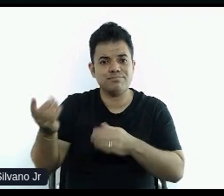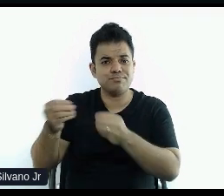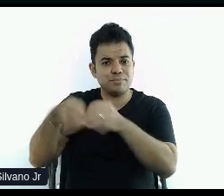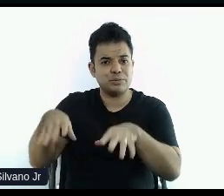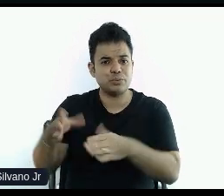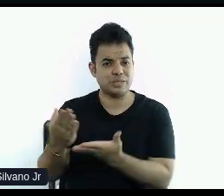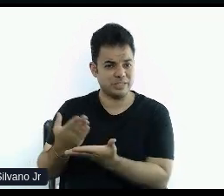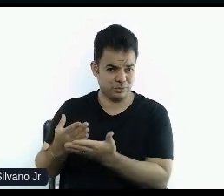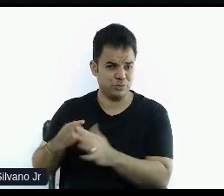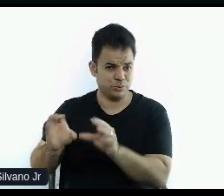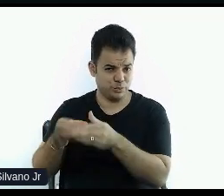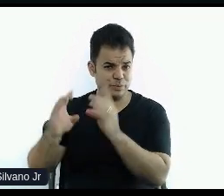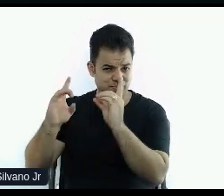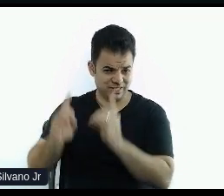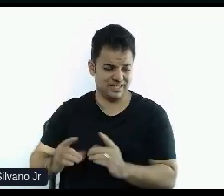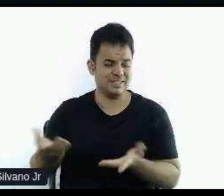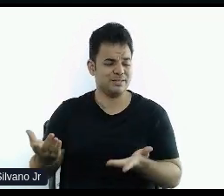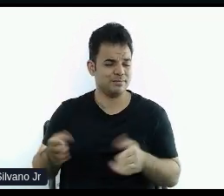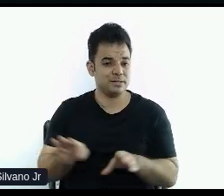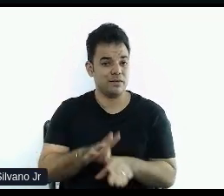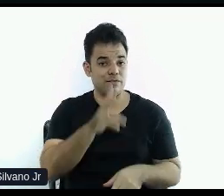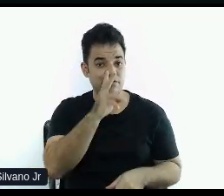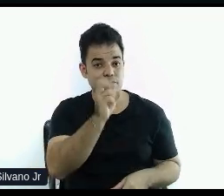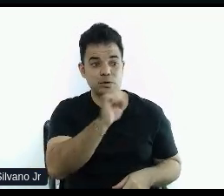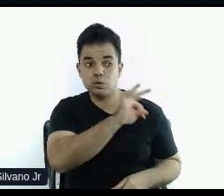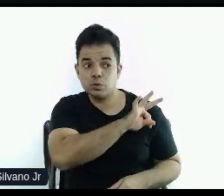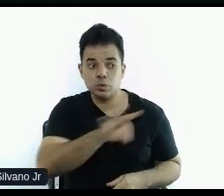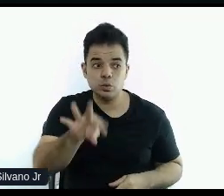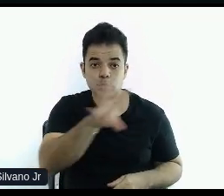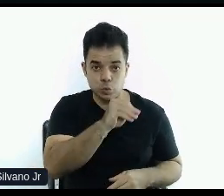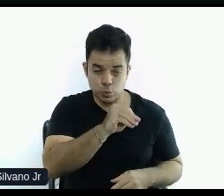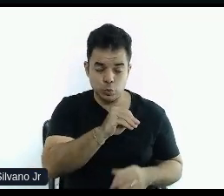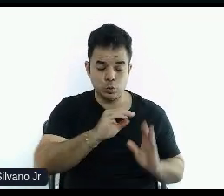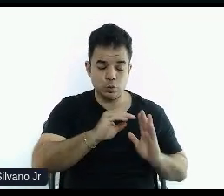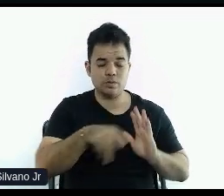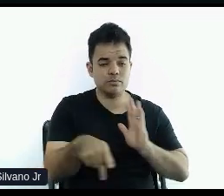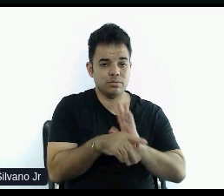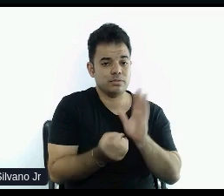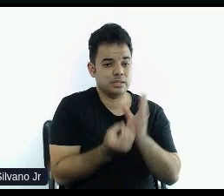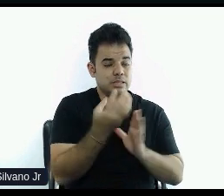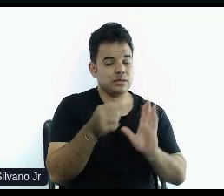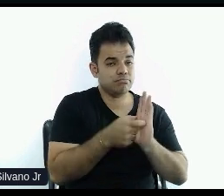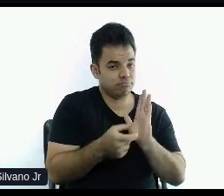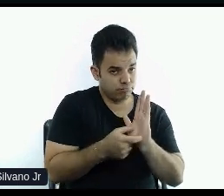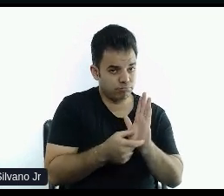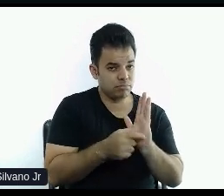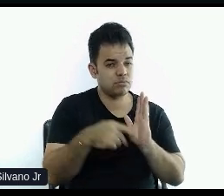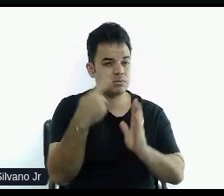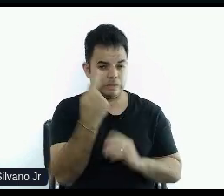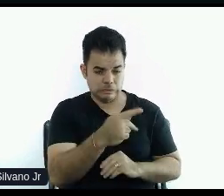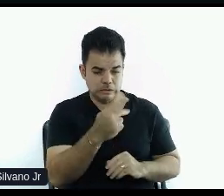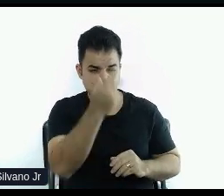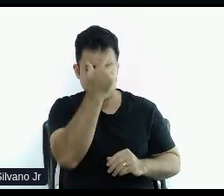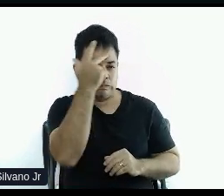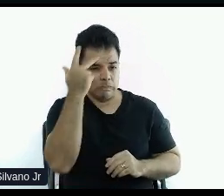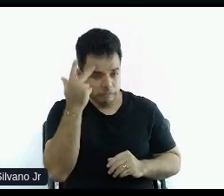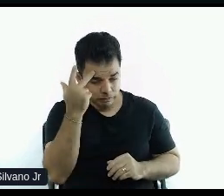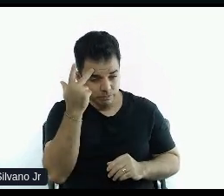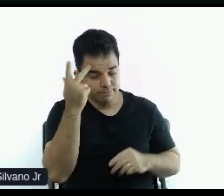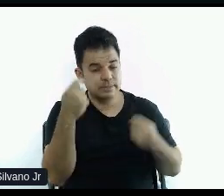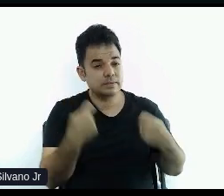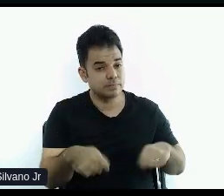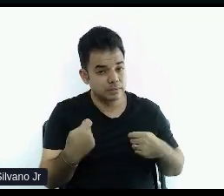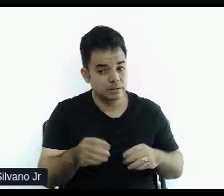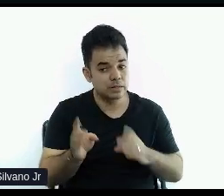é muito forte, mas todas as aplicações que a gente desenvolve para esse conjunto, para um conjunto de pessoas, pessoas com